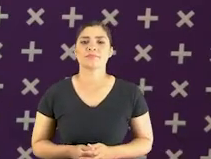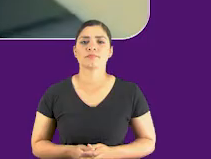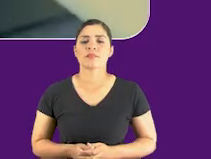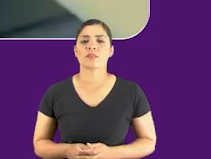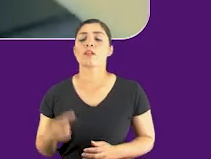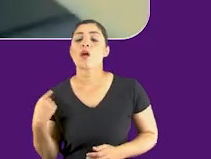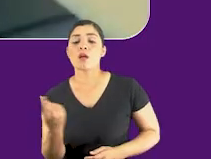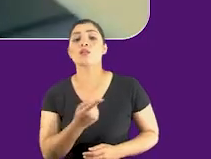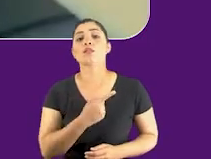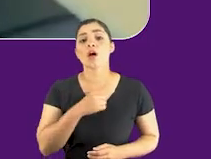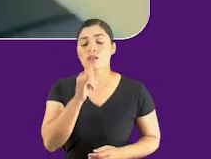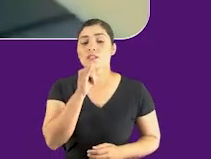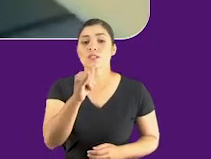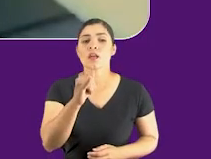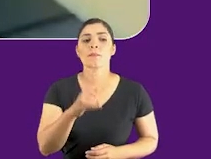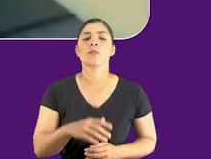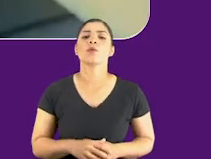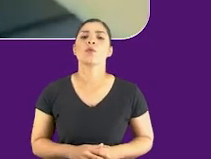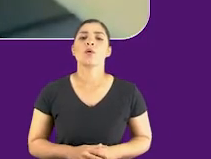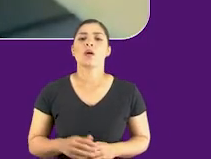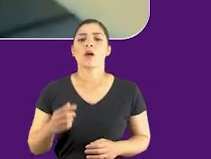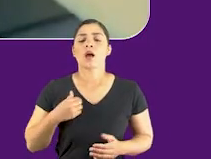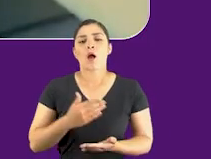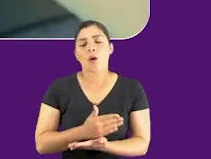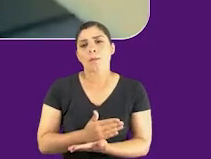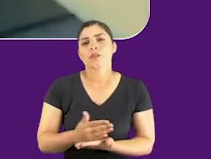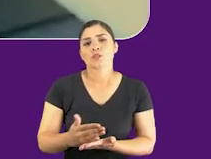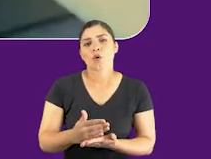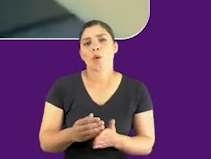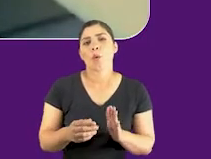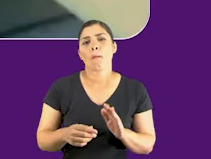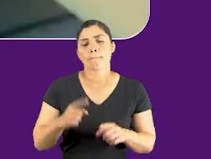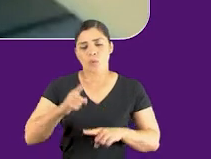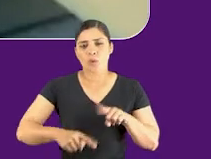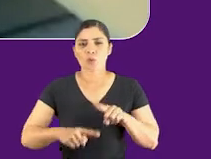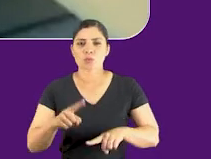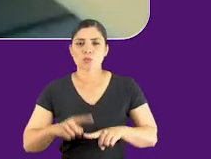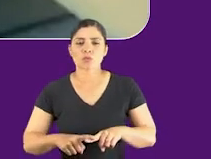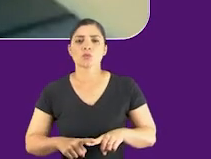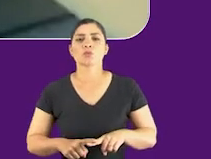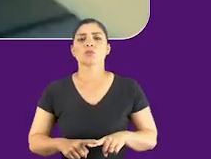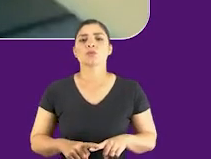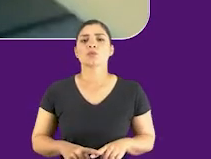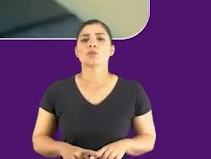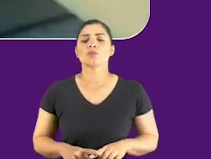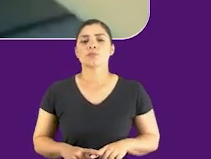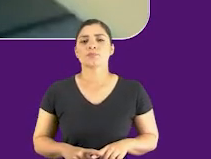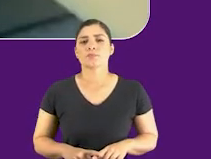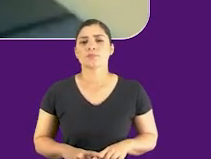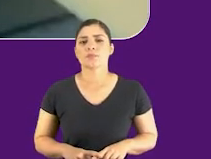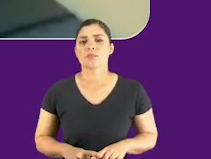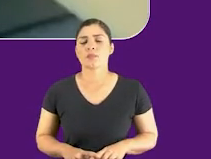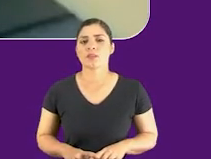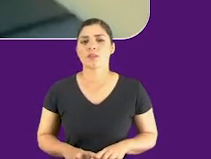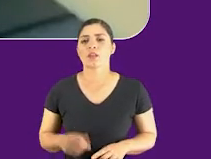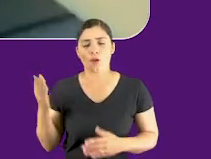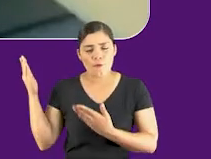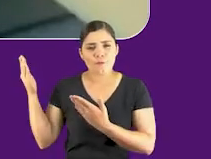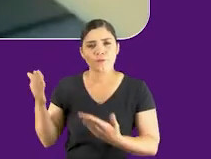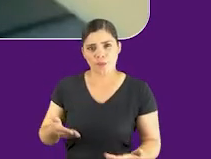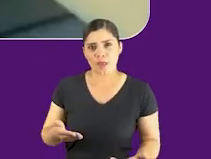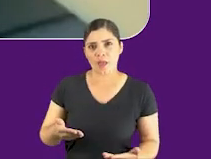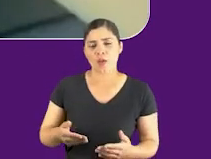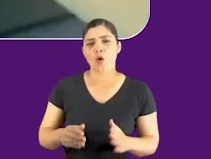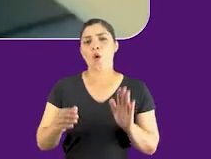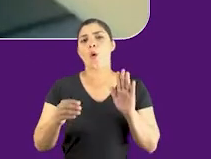o nosso por exemplo nós dançamos um Ah eu acho que foi há dois anos atrás que veio